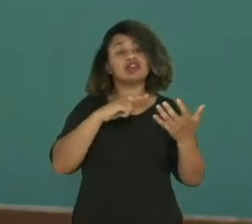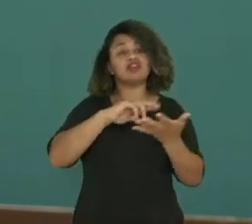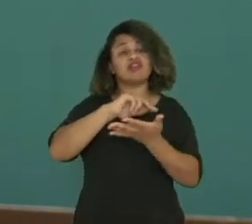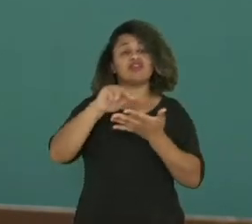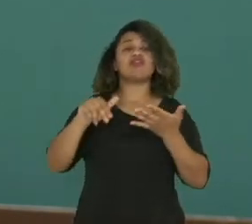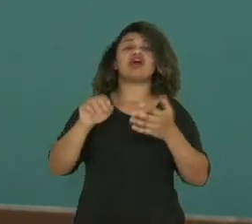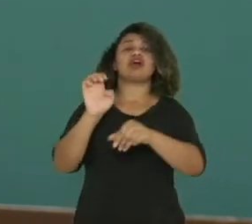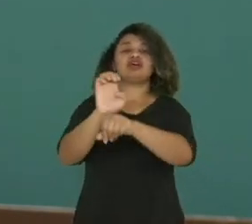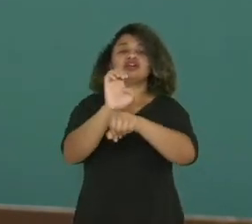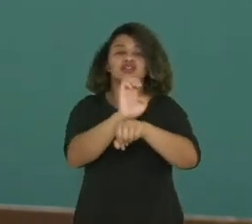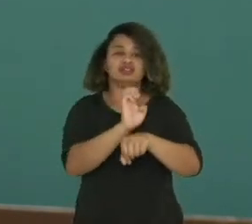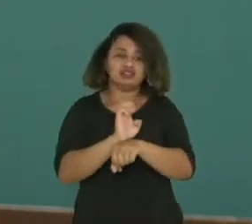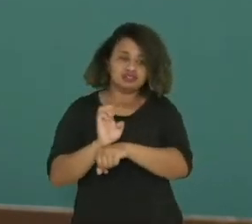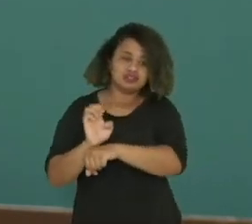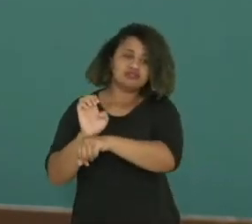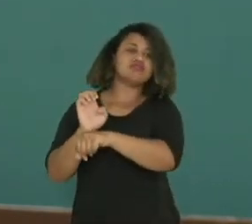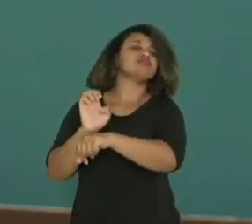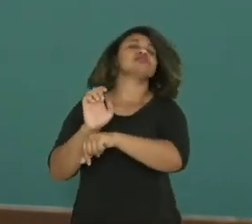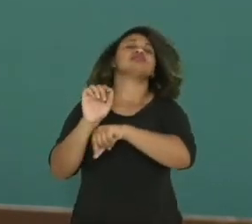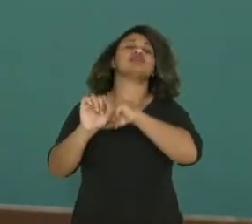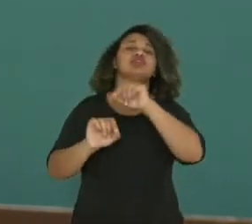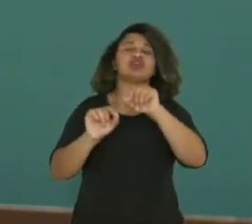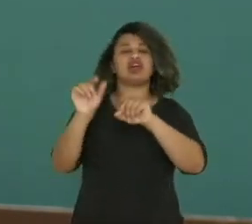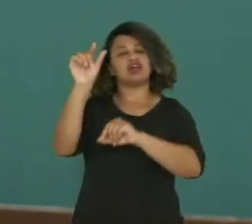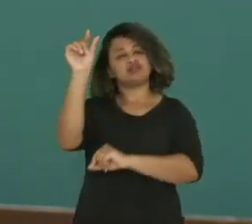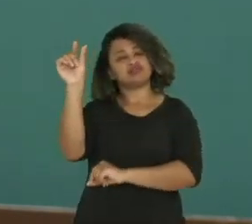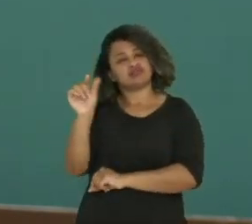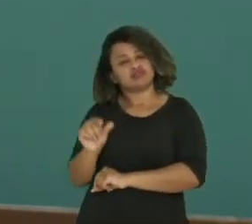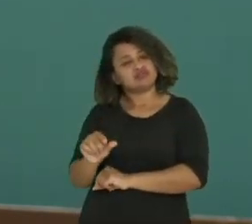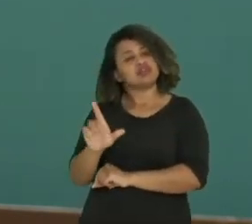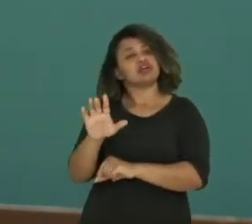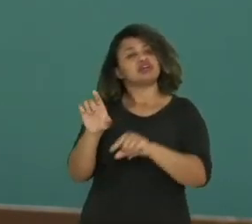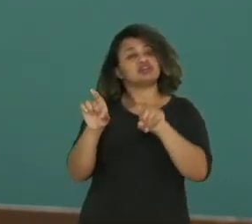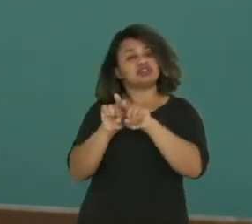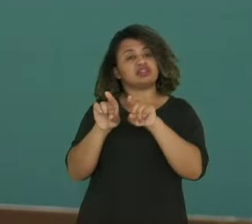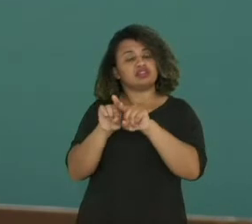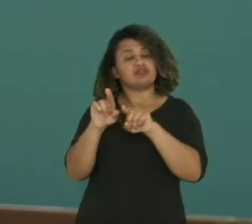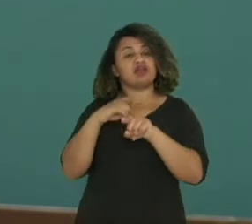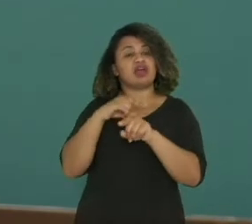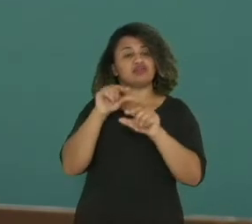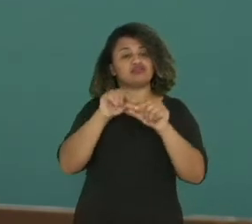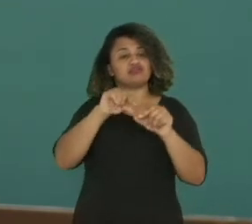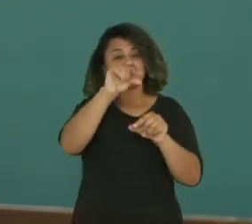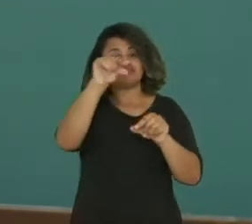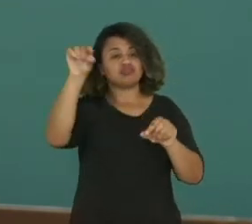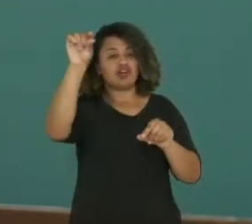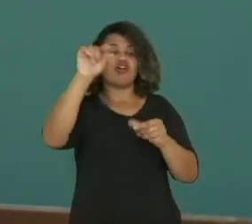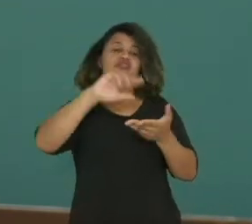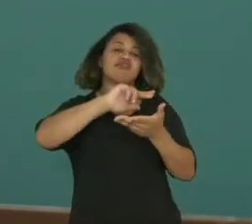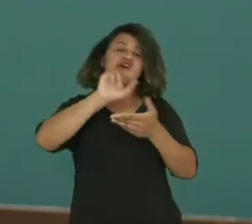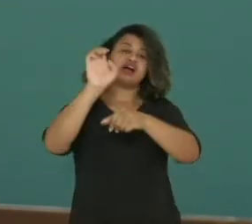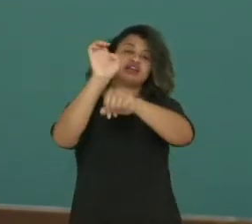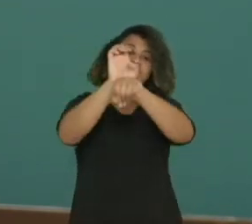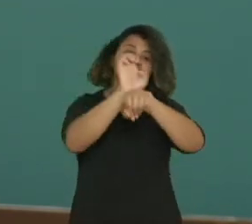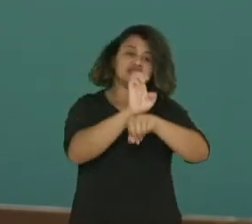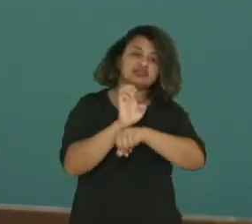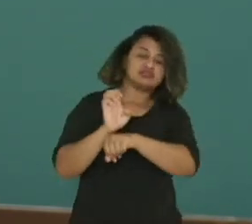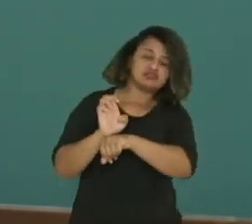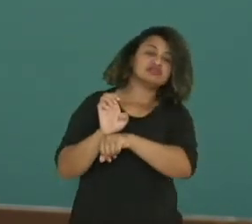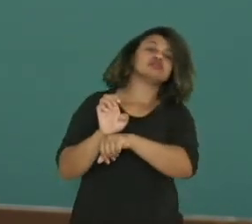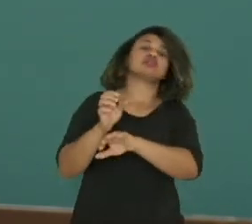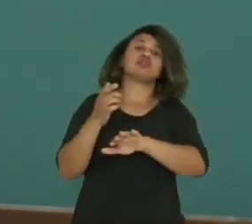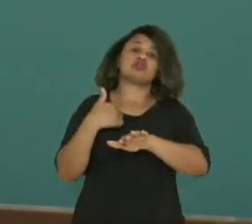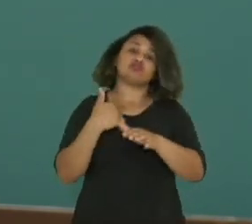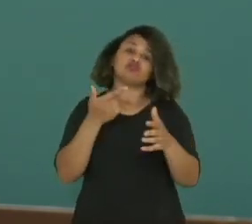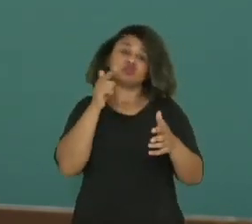vários estados ali, como a Zona da Mata, também o Agreste se estende ali por vários estados da região, conforme a